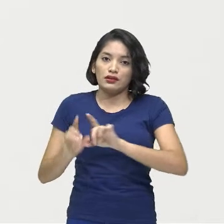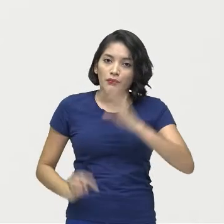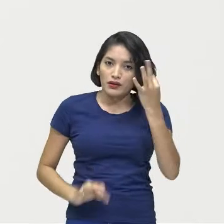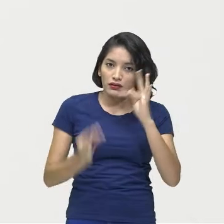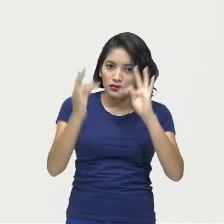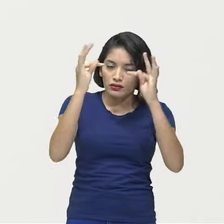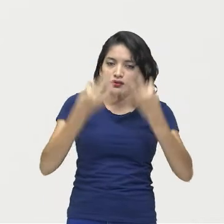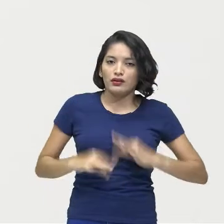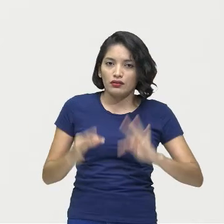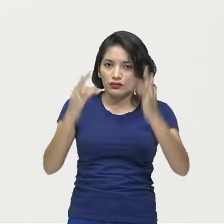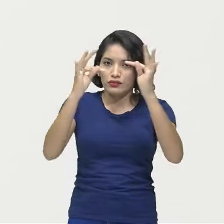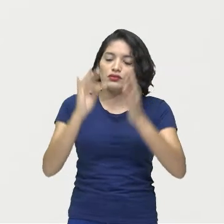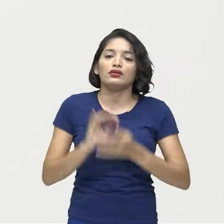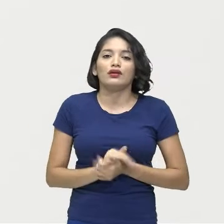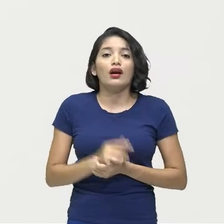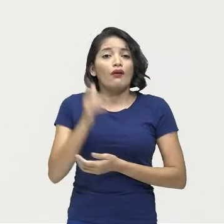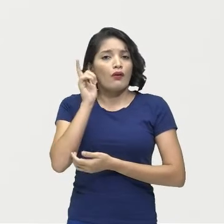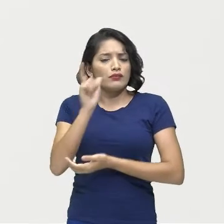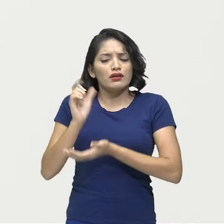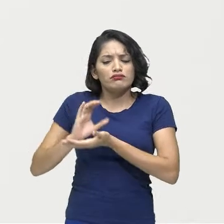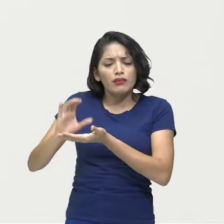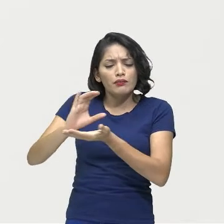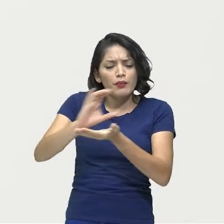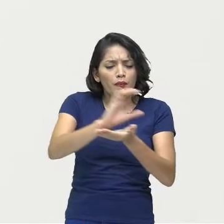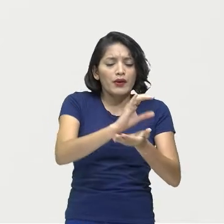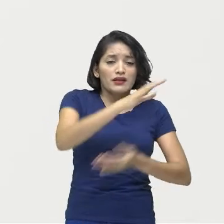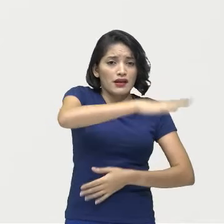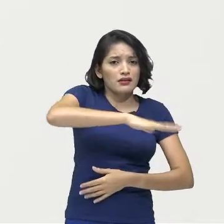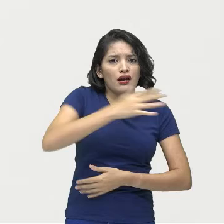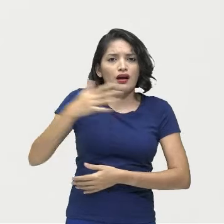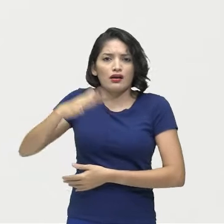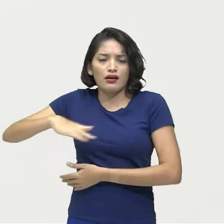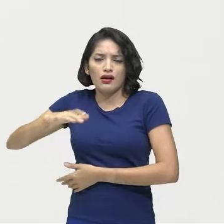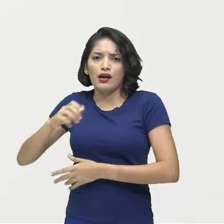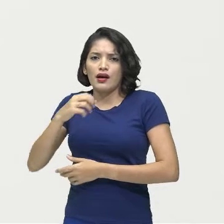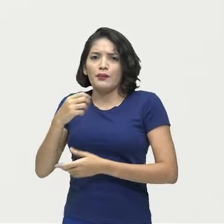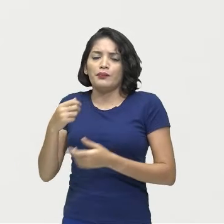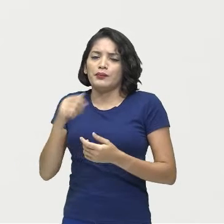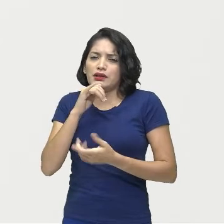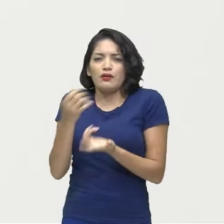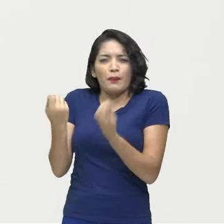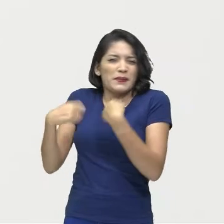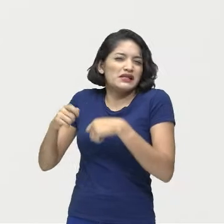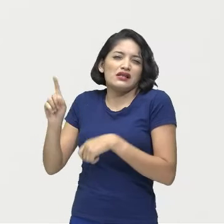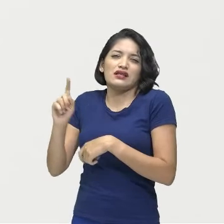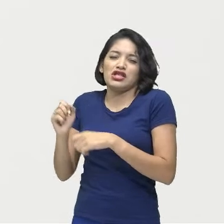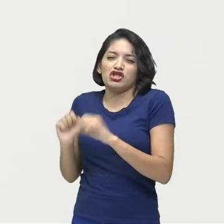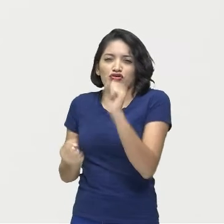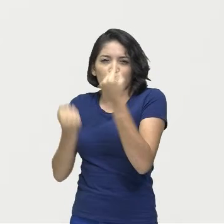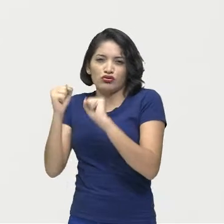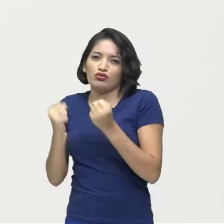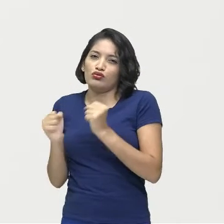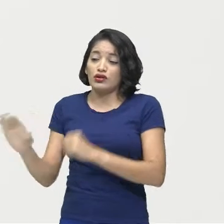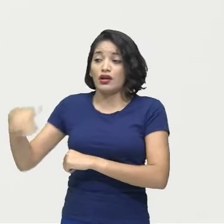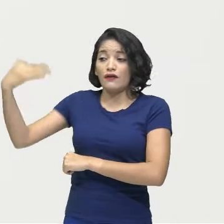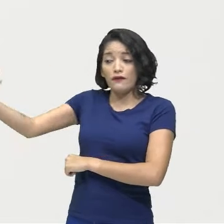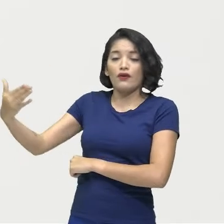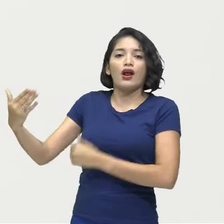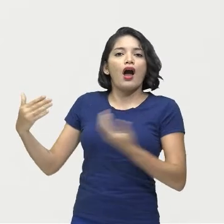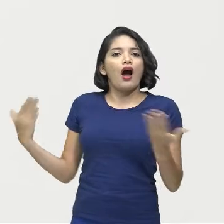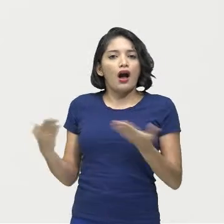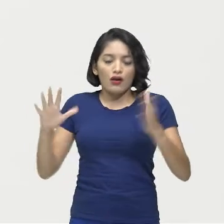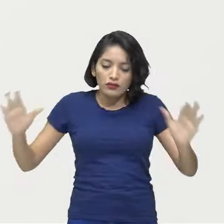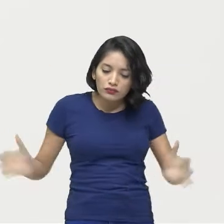tecnologia. Então, ele vai começar a investir nisso, ou seja, não precisamos mais de indústrias externas, vamos começar a incentivar a